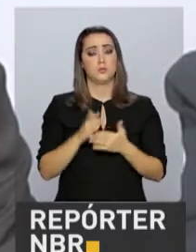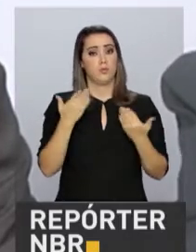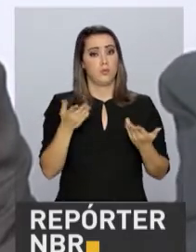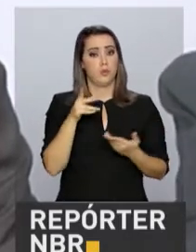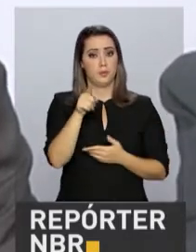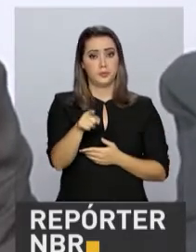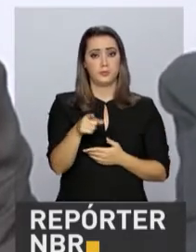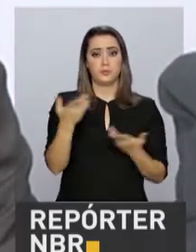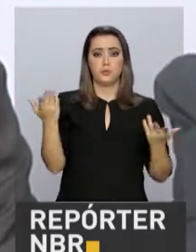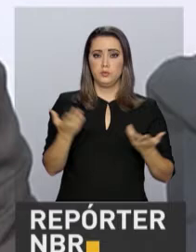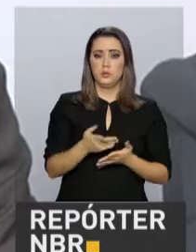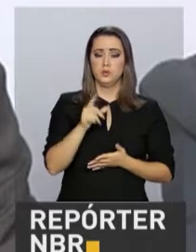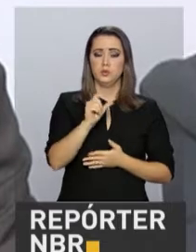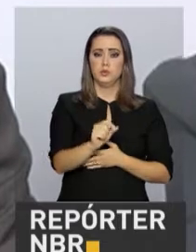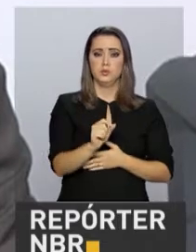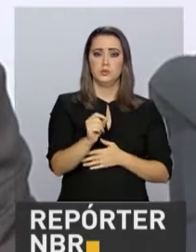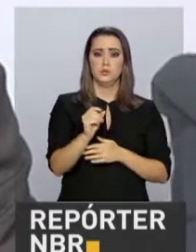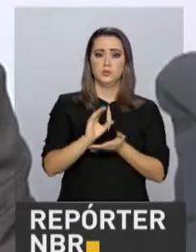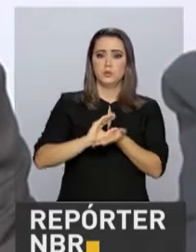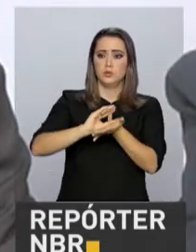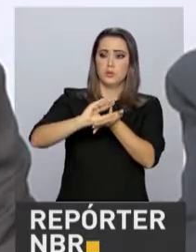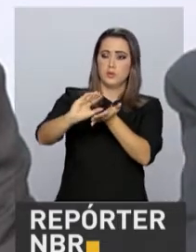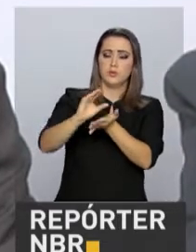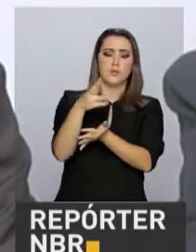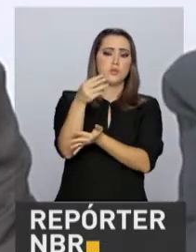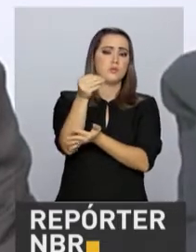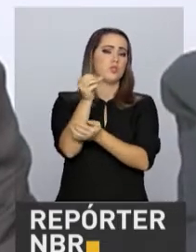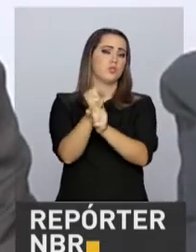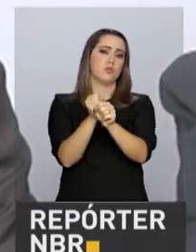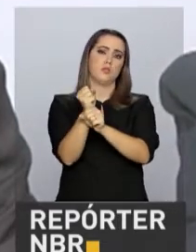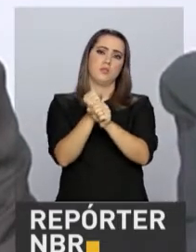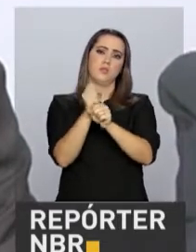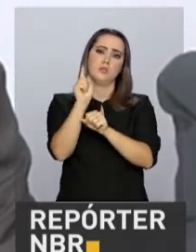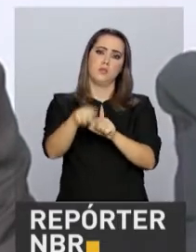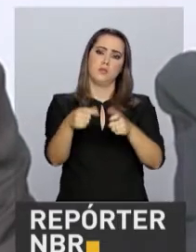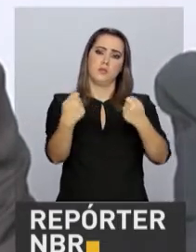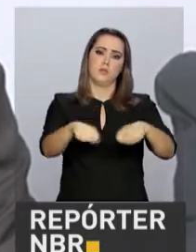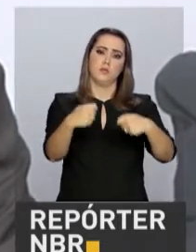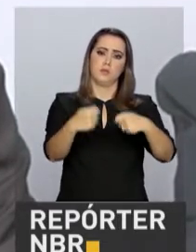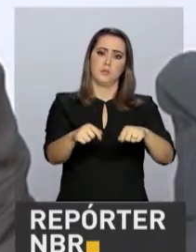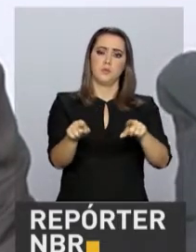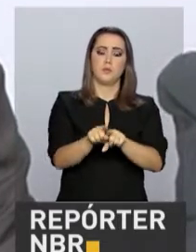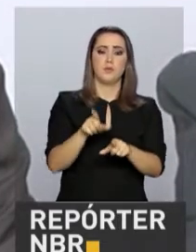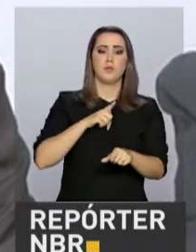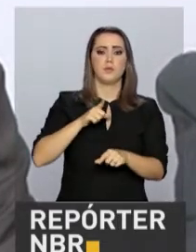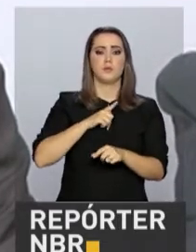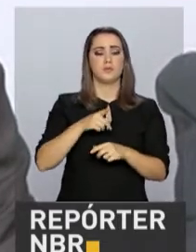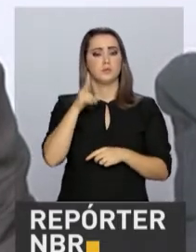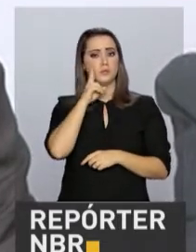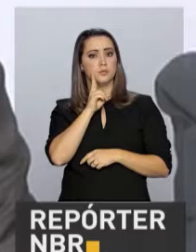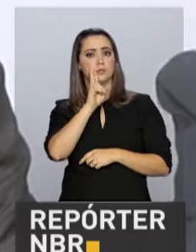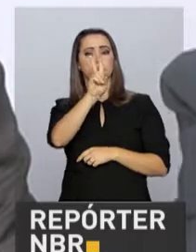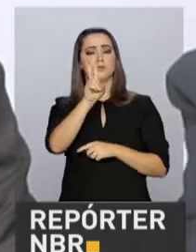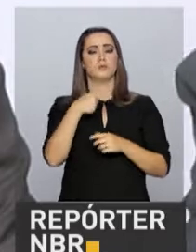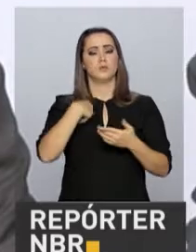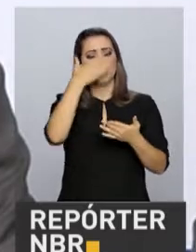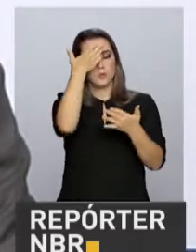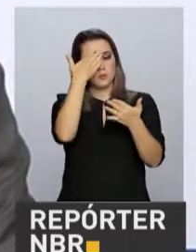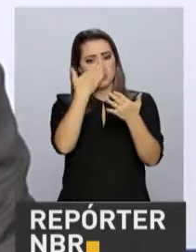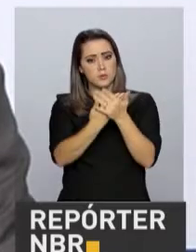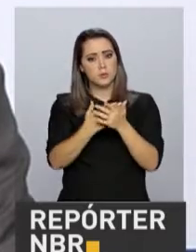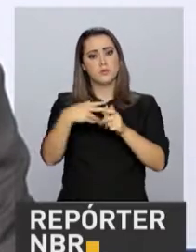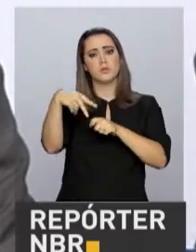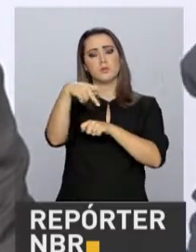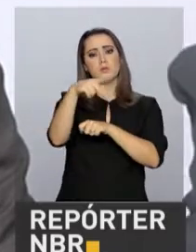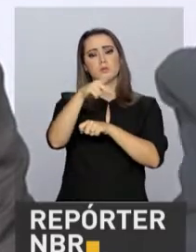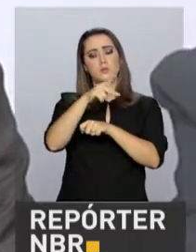está bidando hoje para um investimento de 30 anos, então é preciso ter uma visão de confiança no